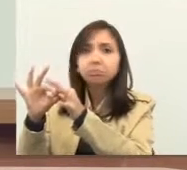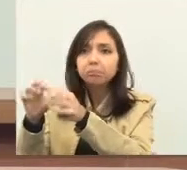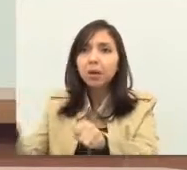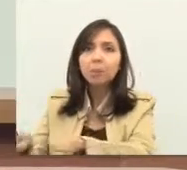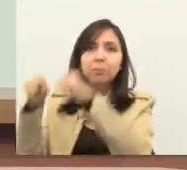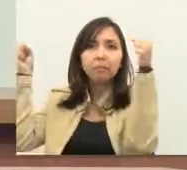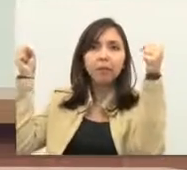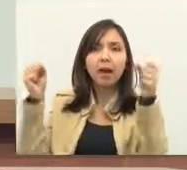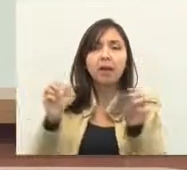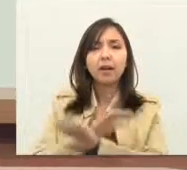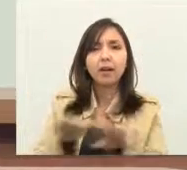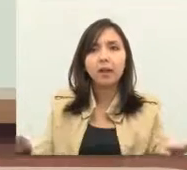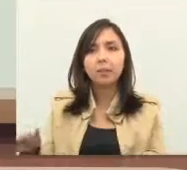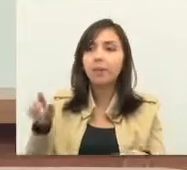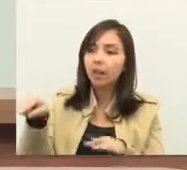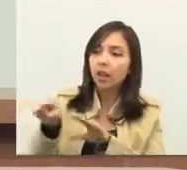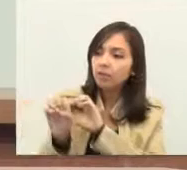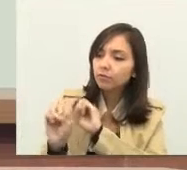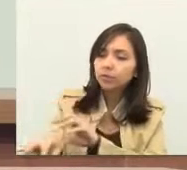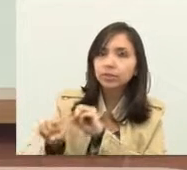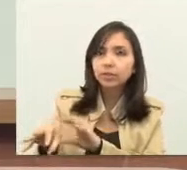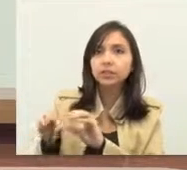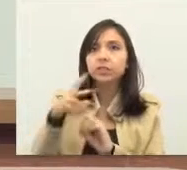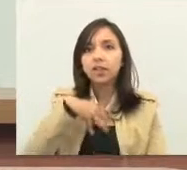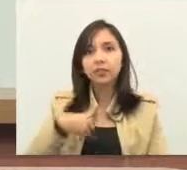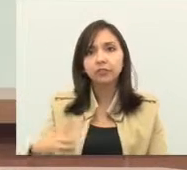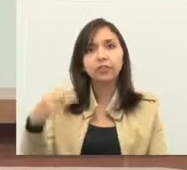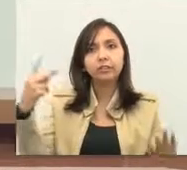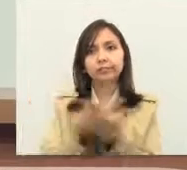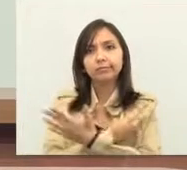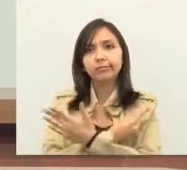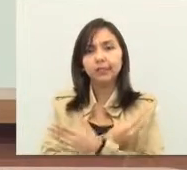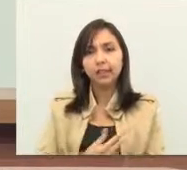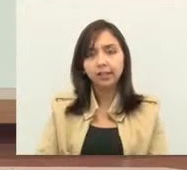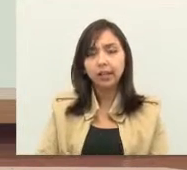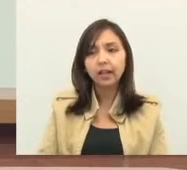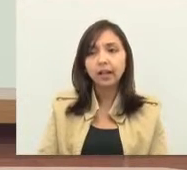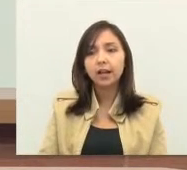das famílias o poder de educar os seus filhos, né?